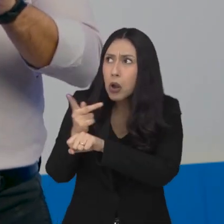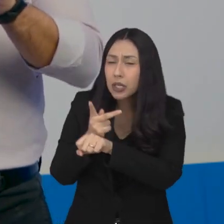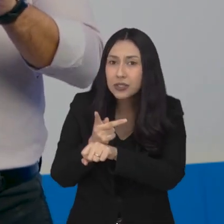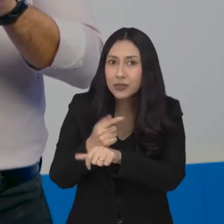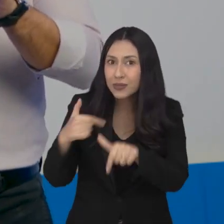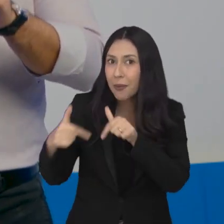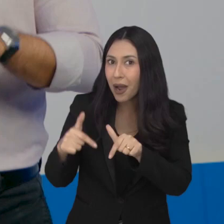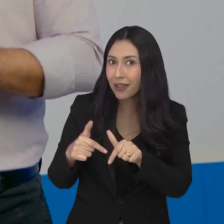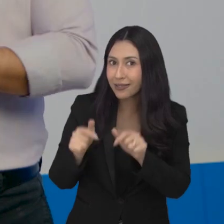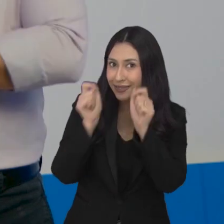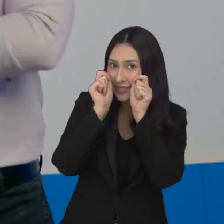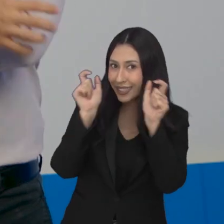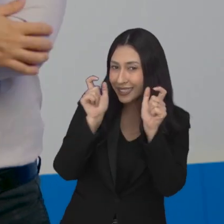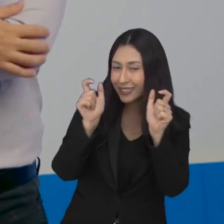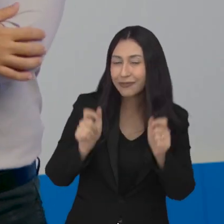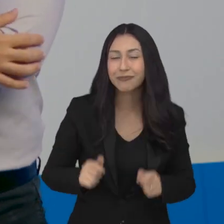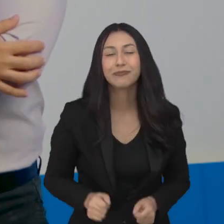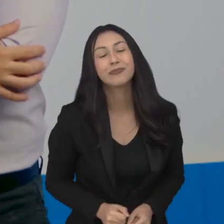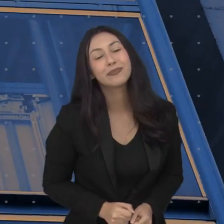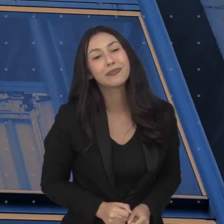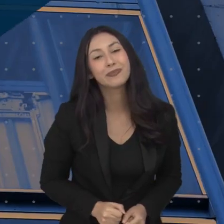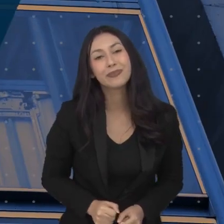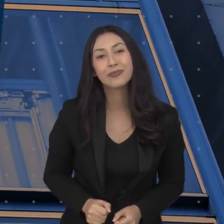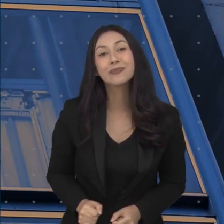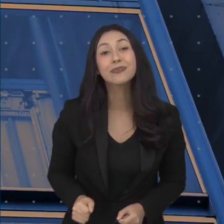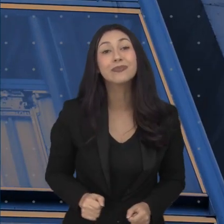na busca por uma recolocação, fica de olho.